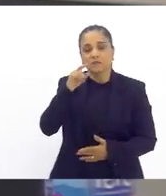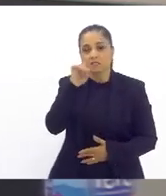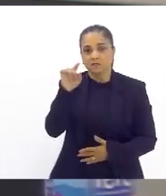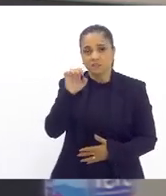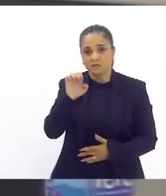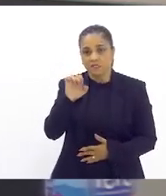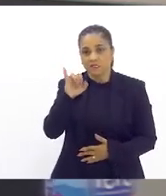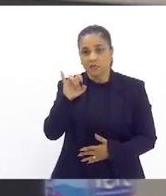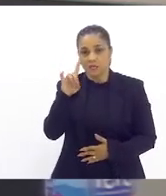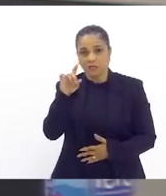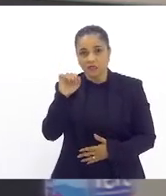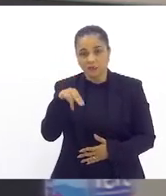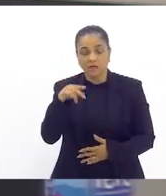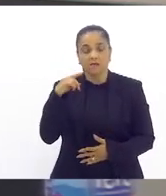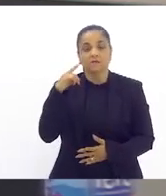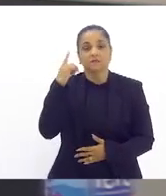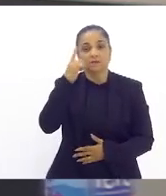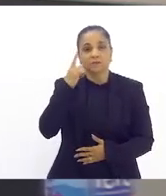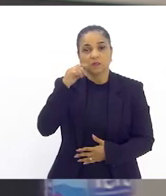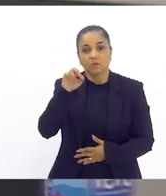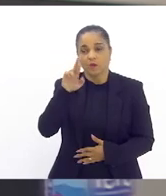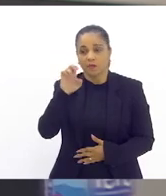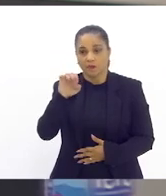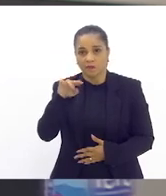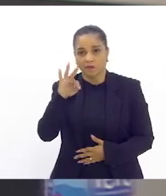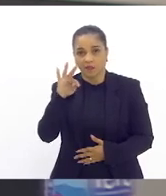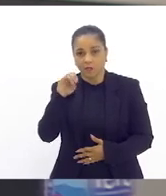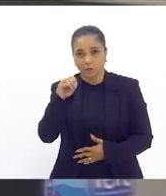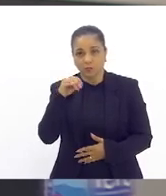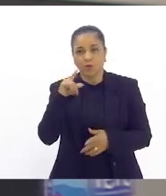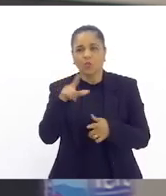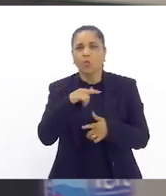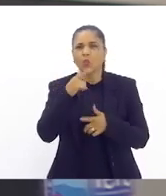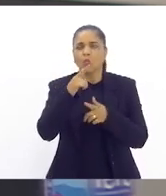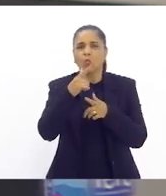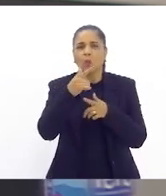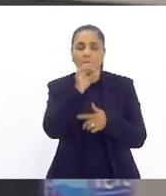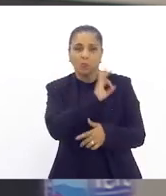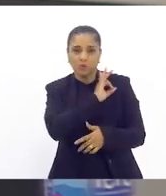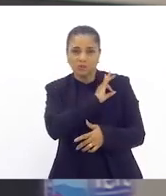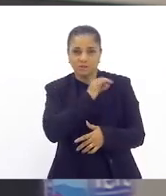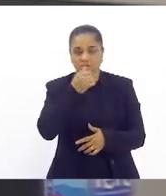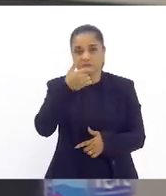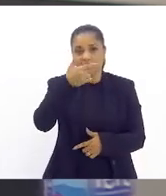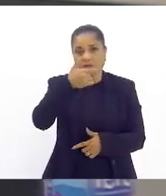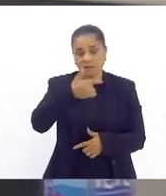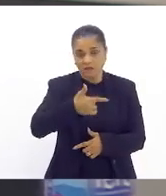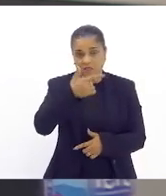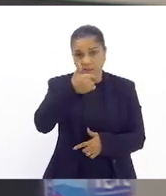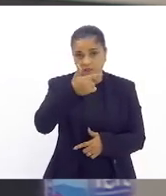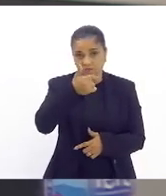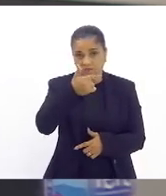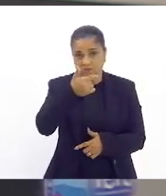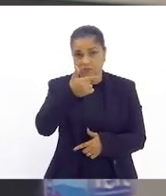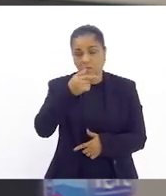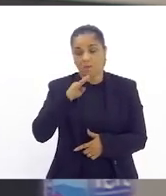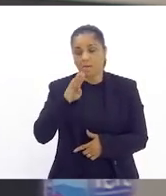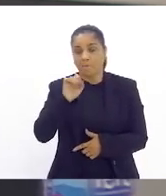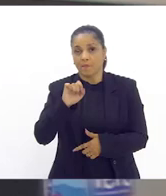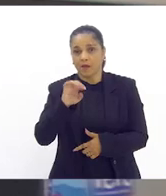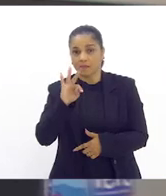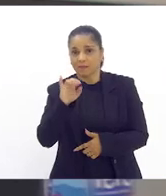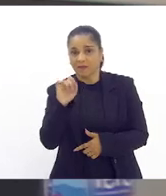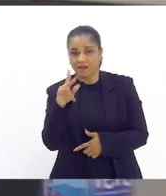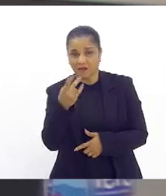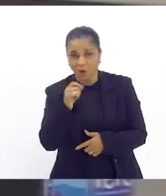qual é o problema do Batalhão de Polícia Rodoviária Federal do Segundo Batalhão durante o carnaval não foi nenhum bloco não foi nem um